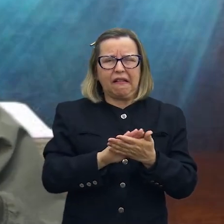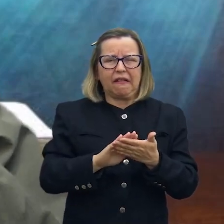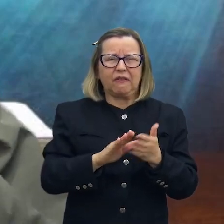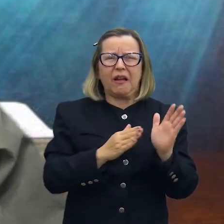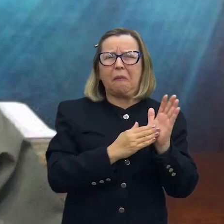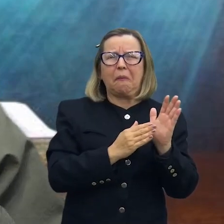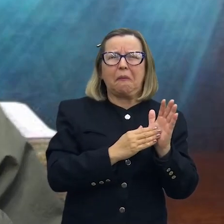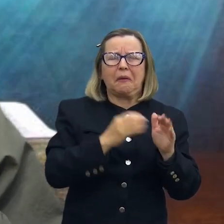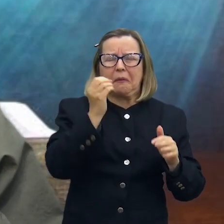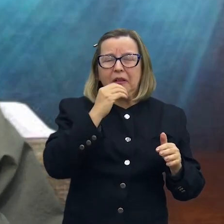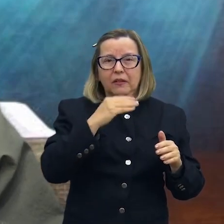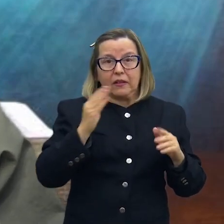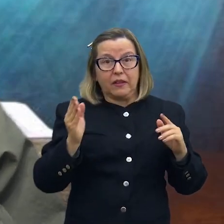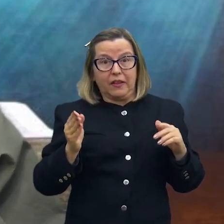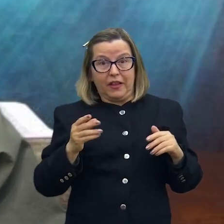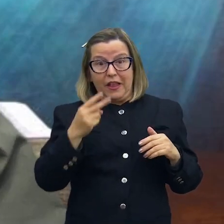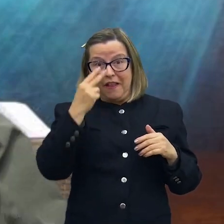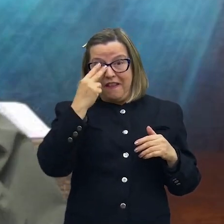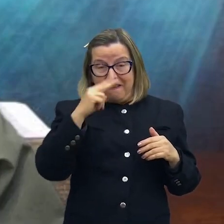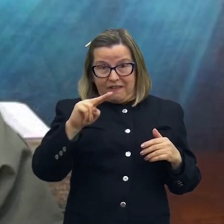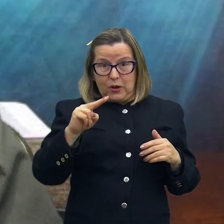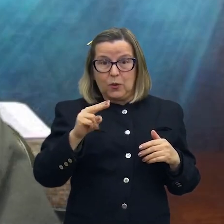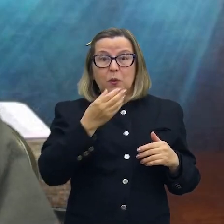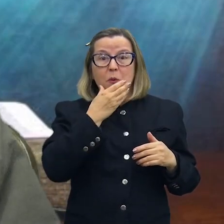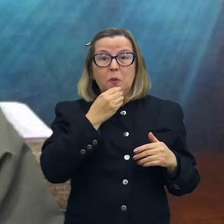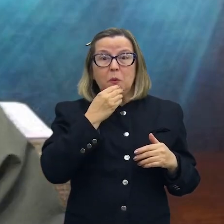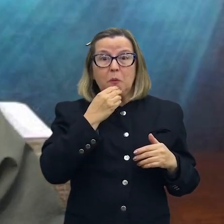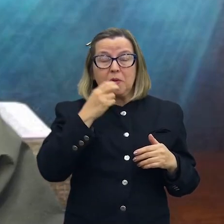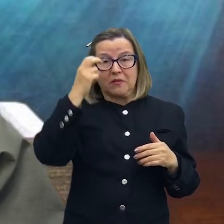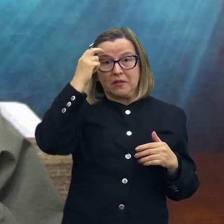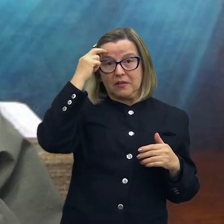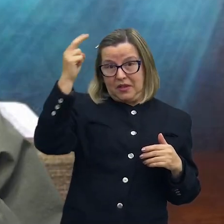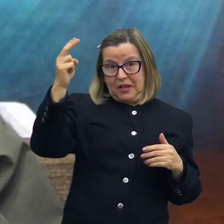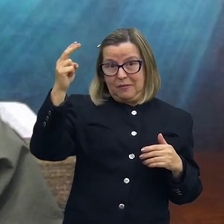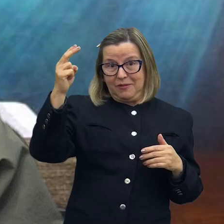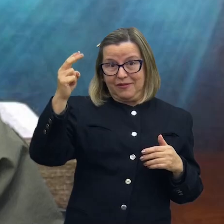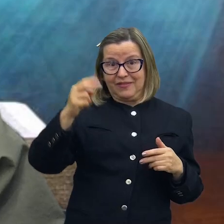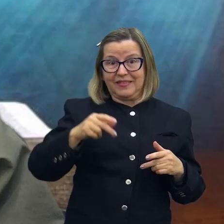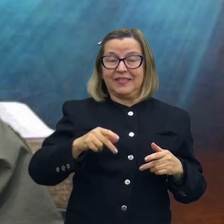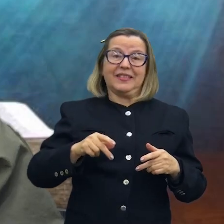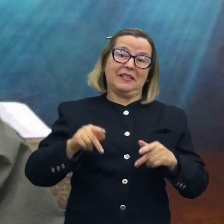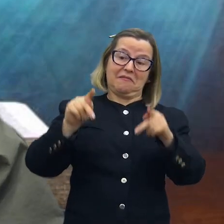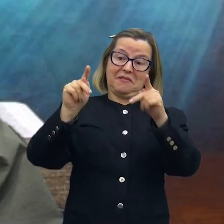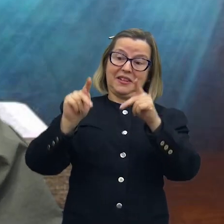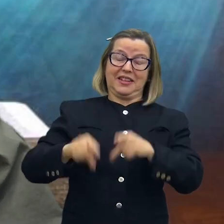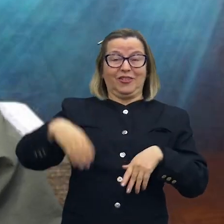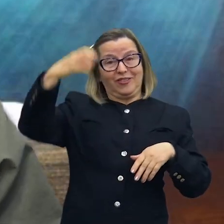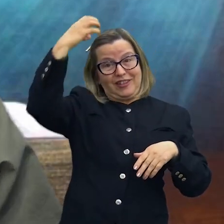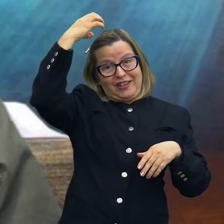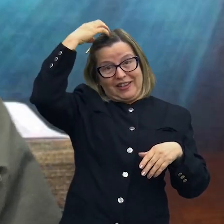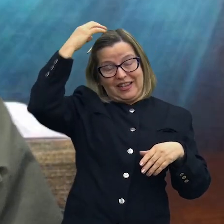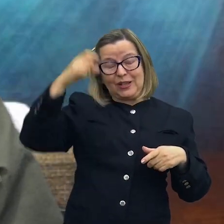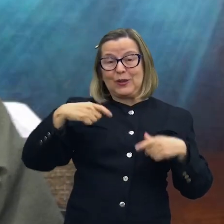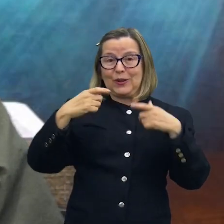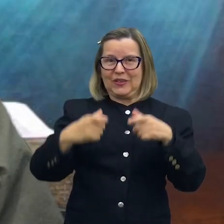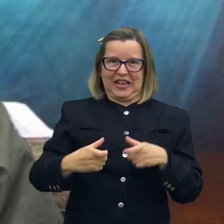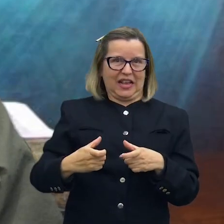Viste um homem diligente na sua obra, perante rei será posto. Não permanecerá entre os de posição